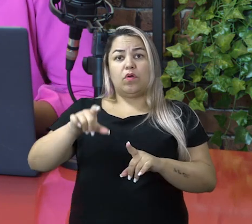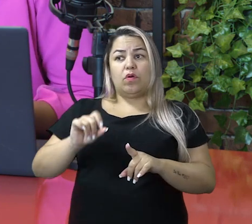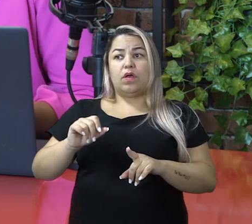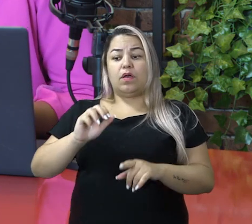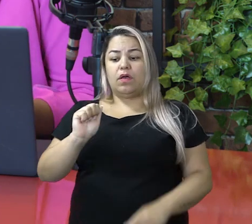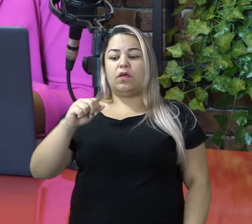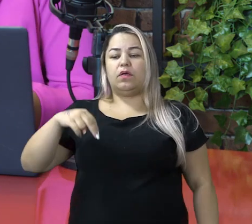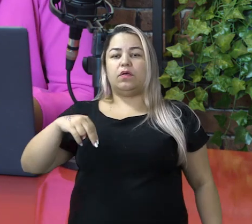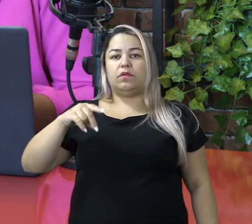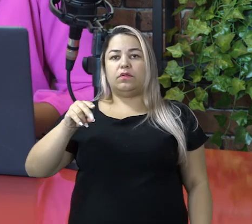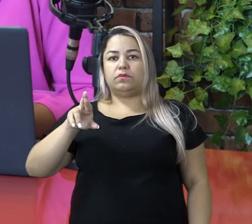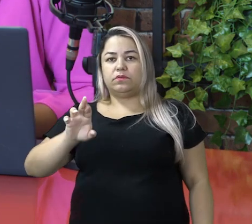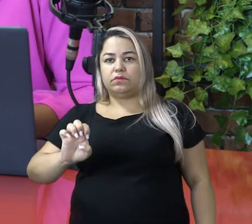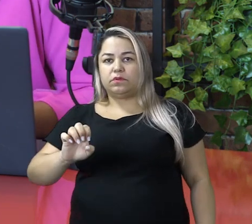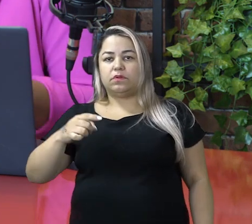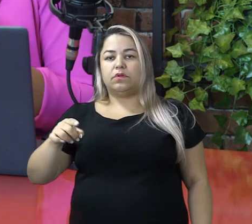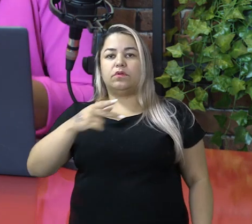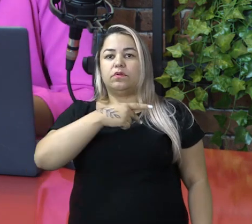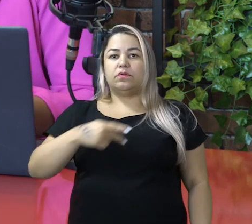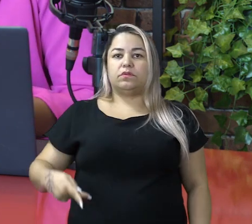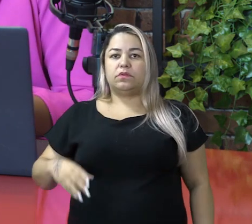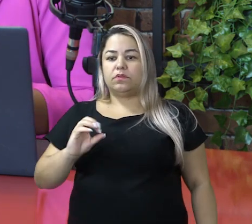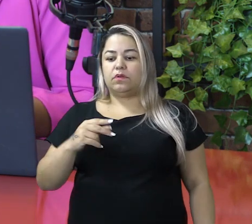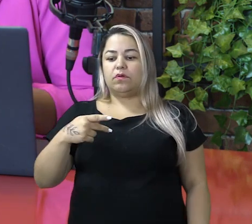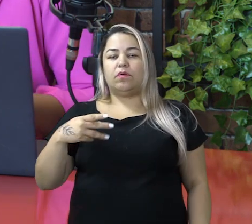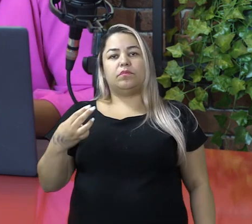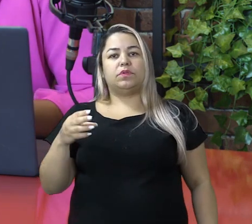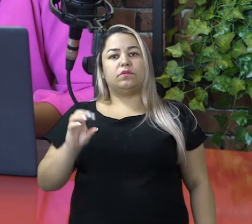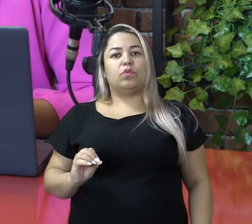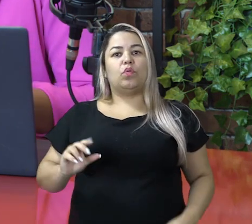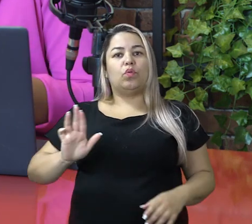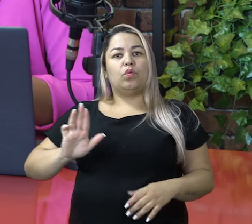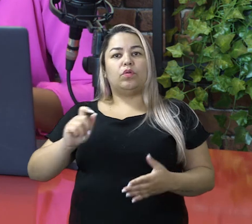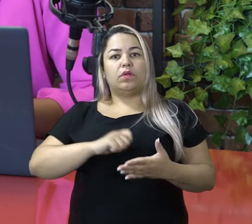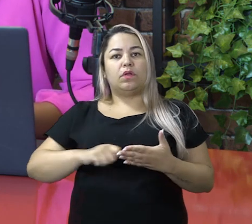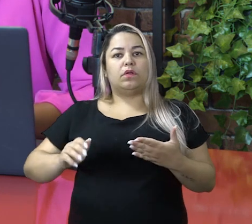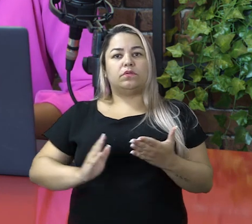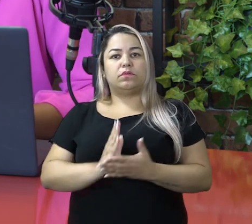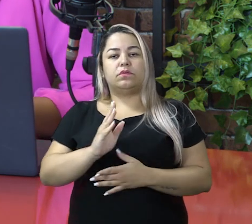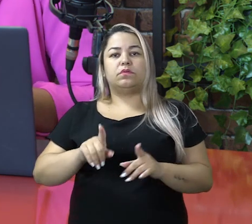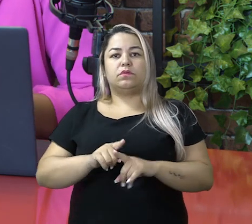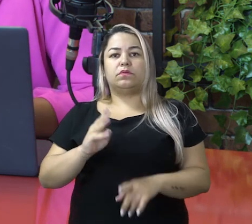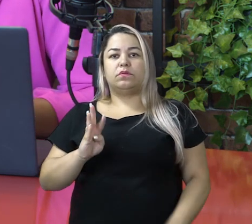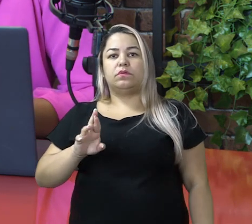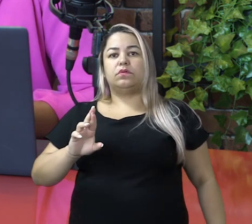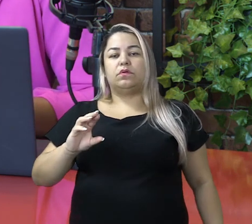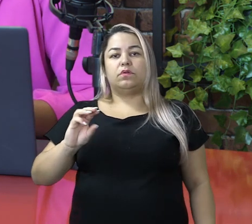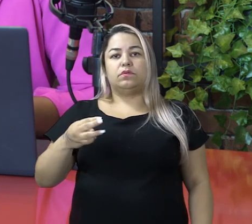nomeou o embaixador André Correia do Lago como presidente da COP30. Lula assinou ainda a concessão